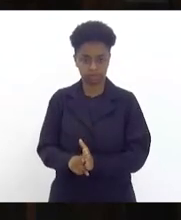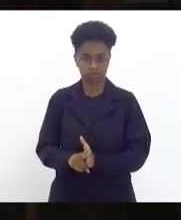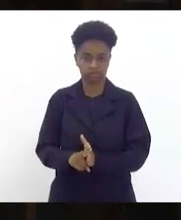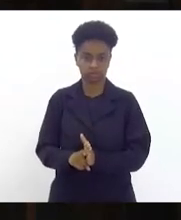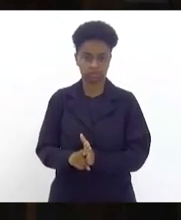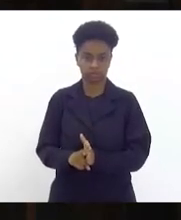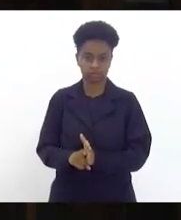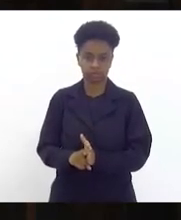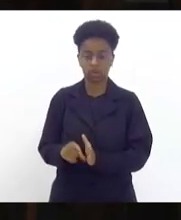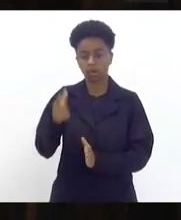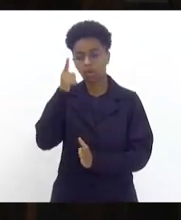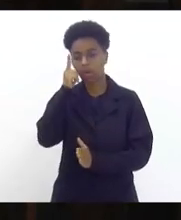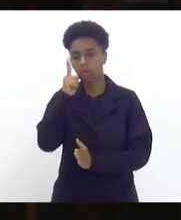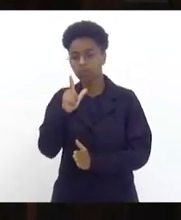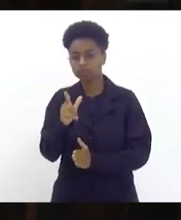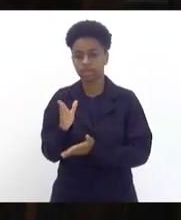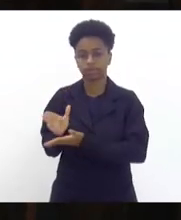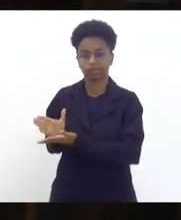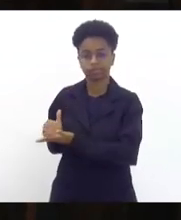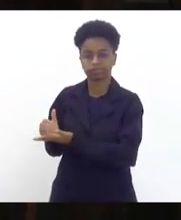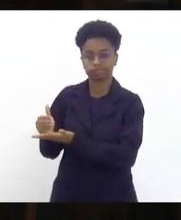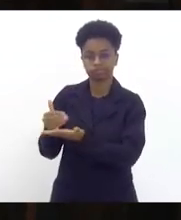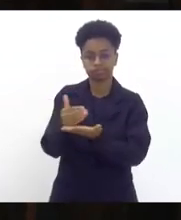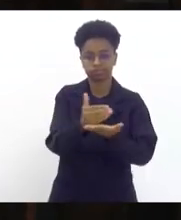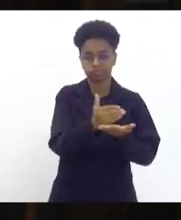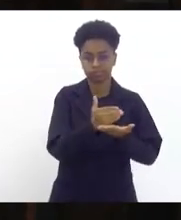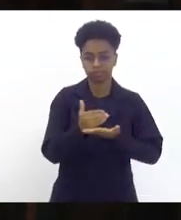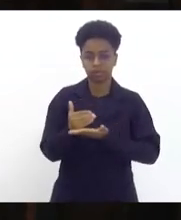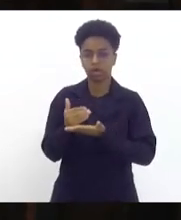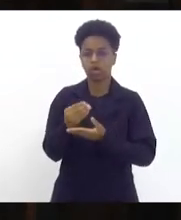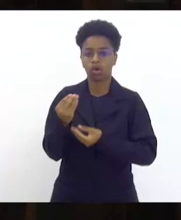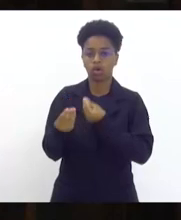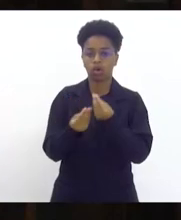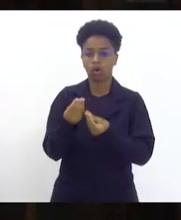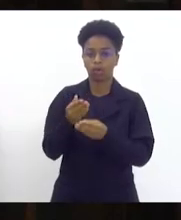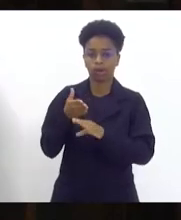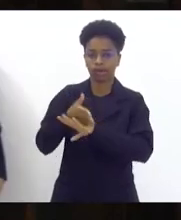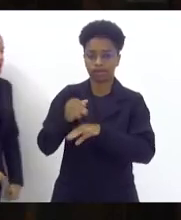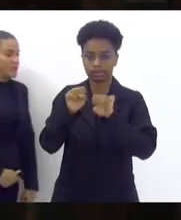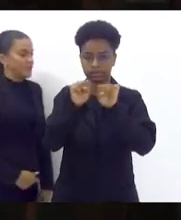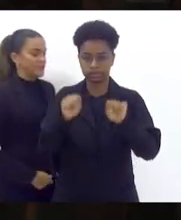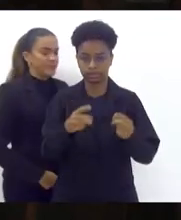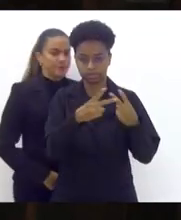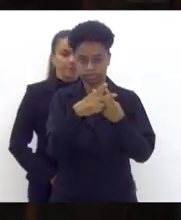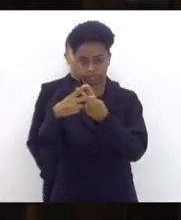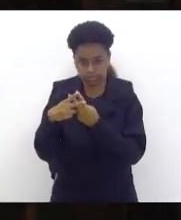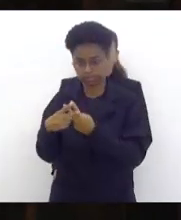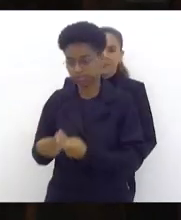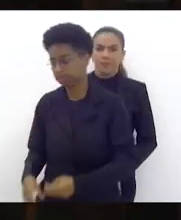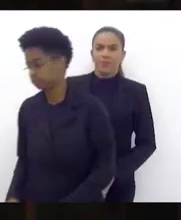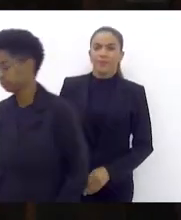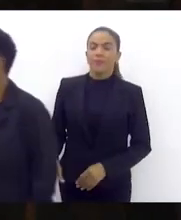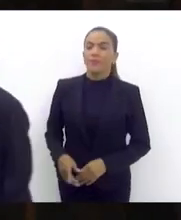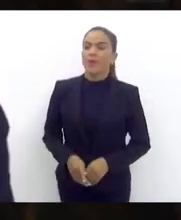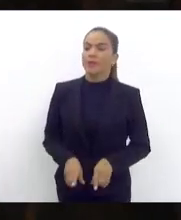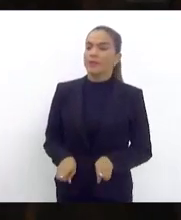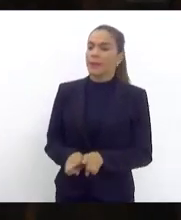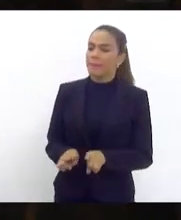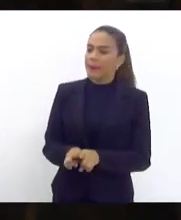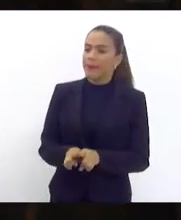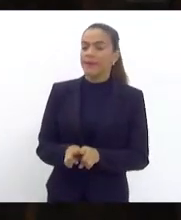mapeia é toda a porta de entrada do sistema prisional as audiências de Custódia assim como